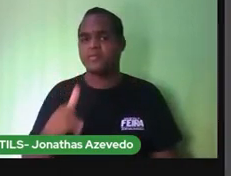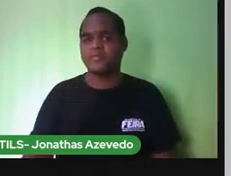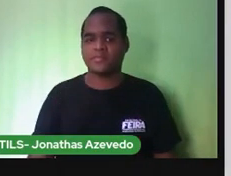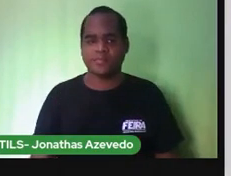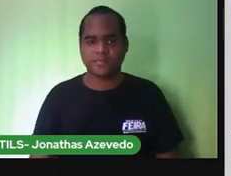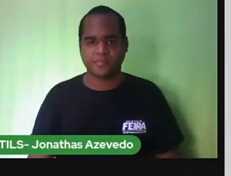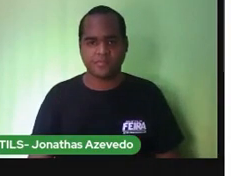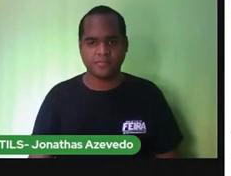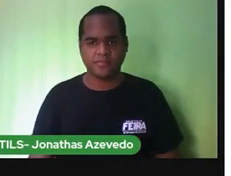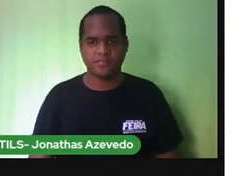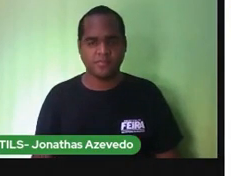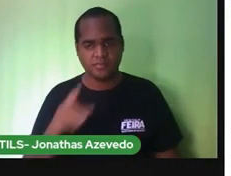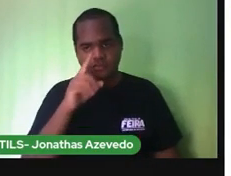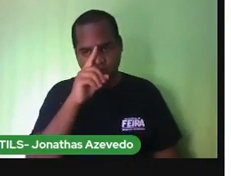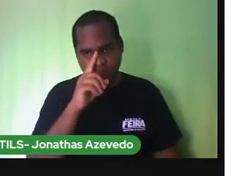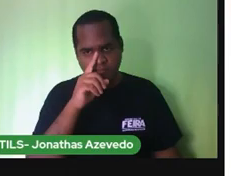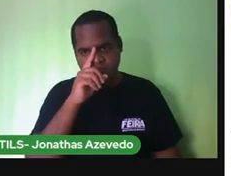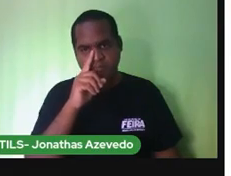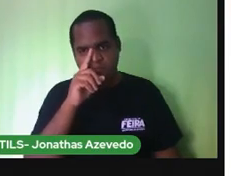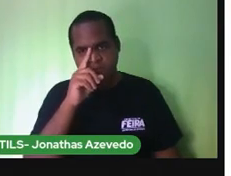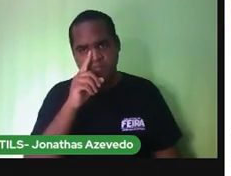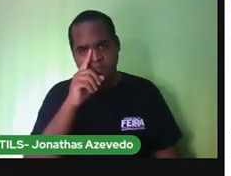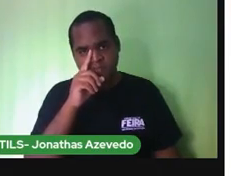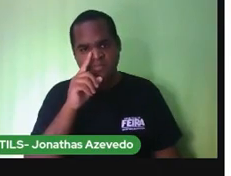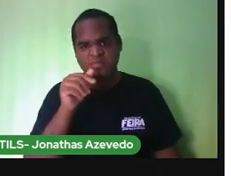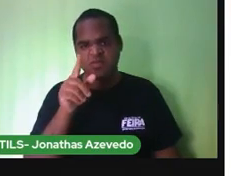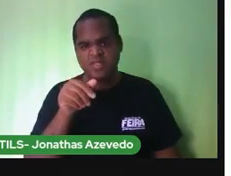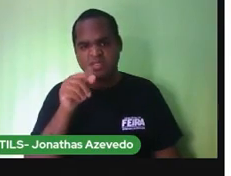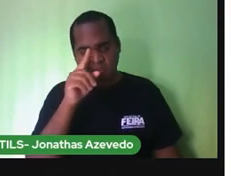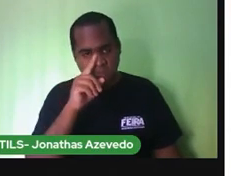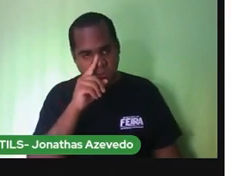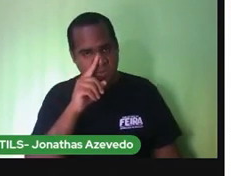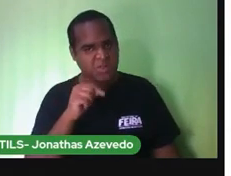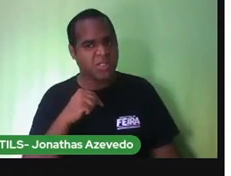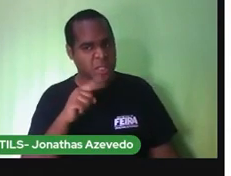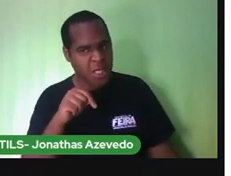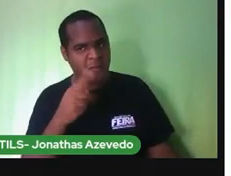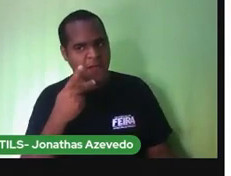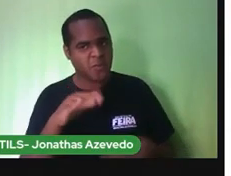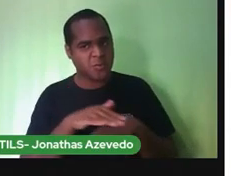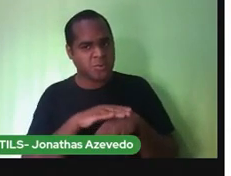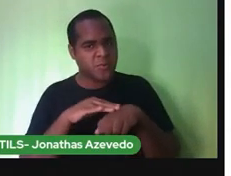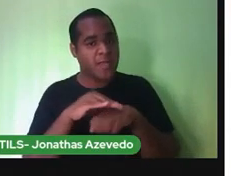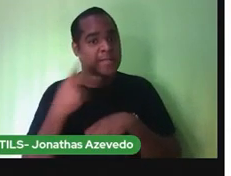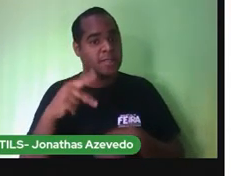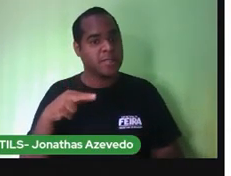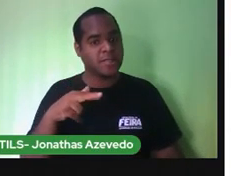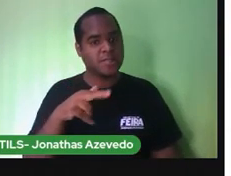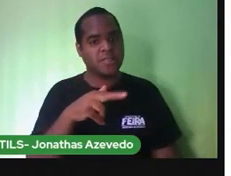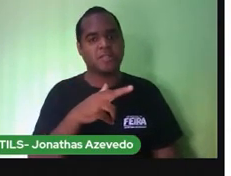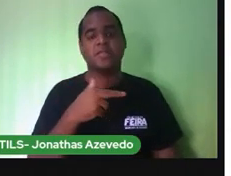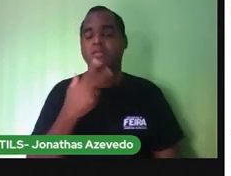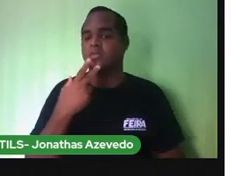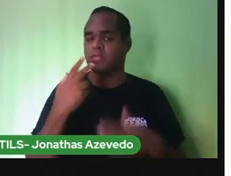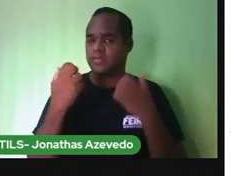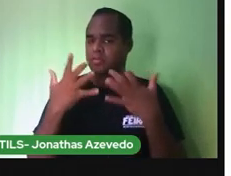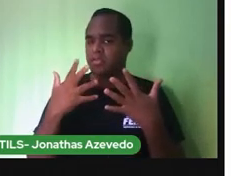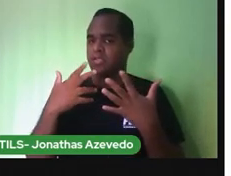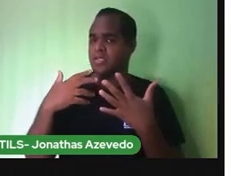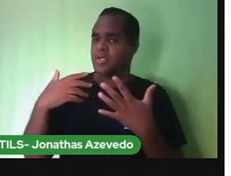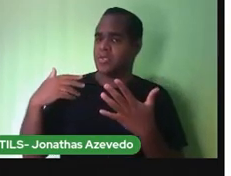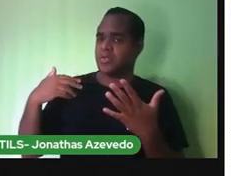O perigoso um ratinho pequenininho o grupo achou que era conversa do Rap Oi Damiana por algum